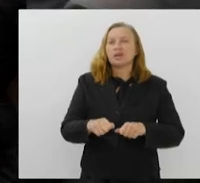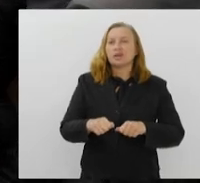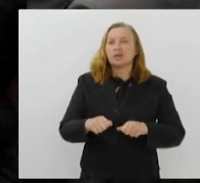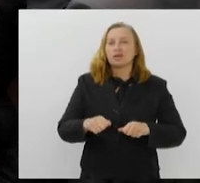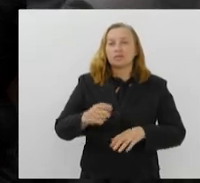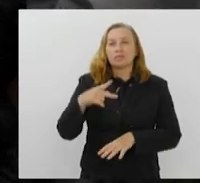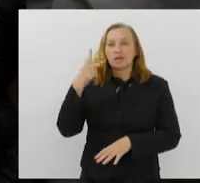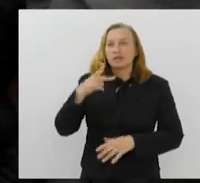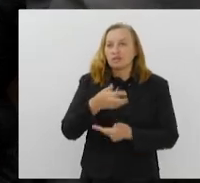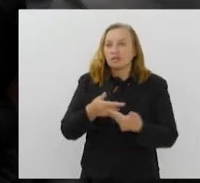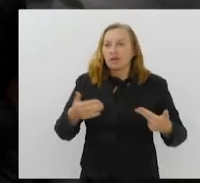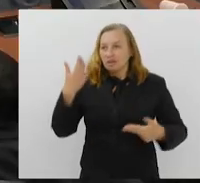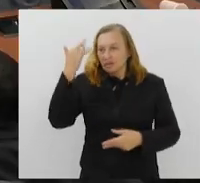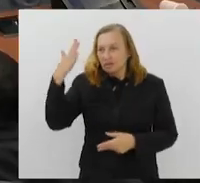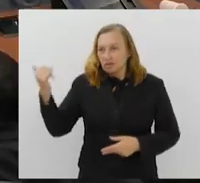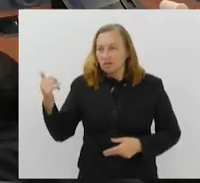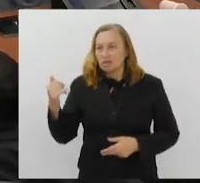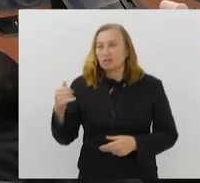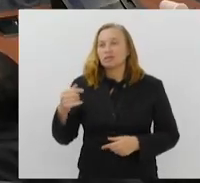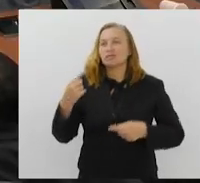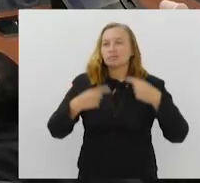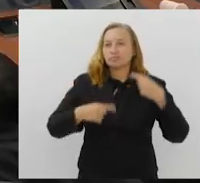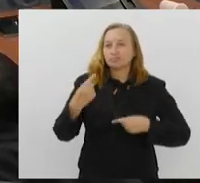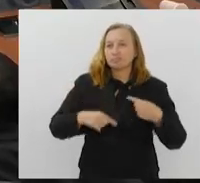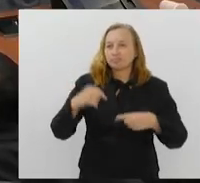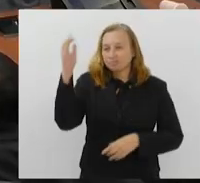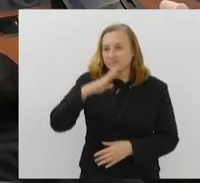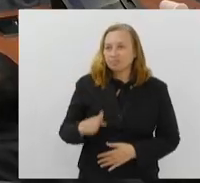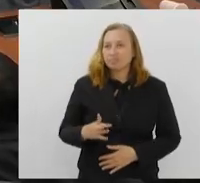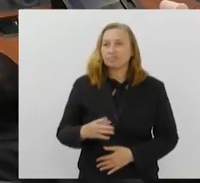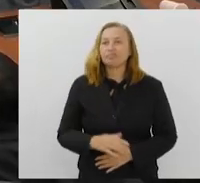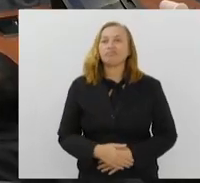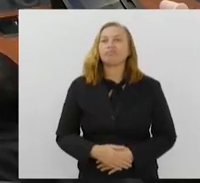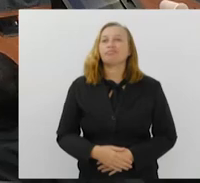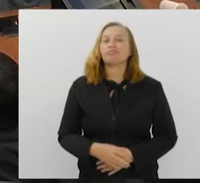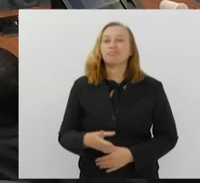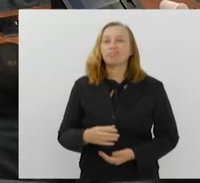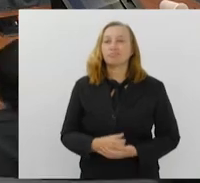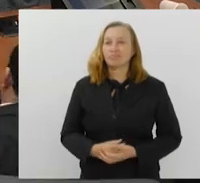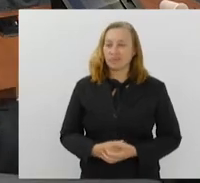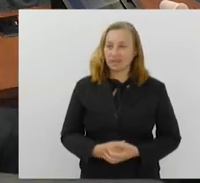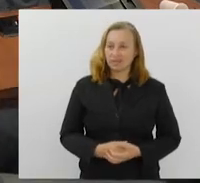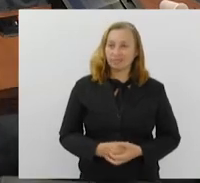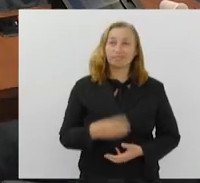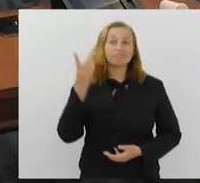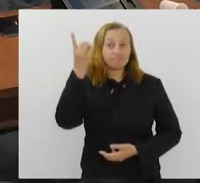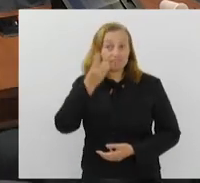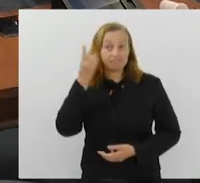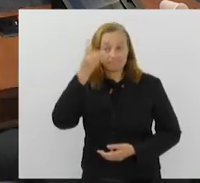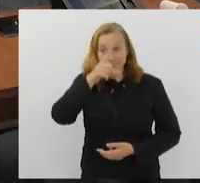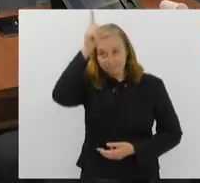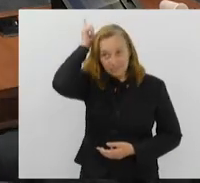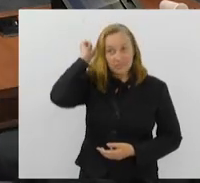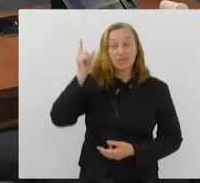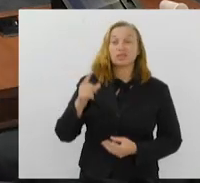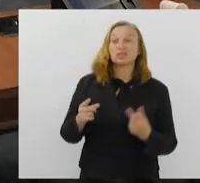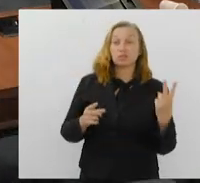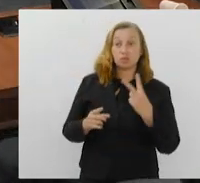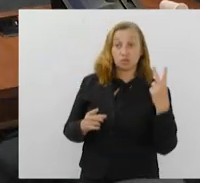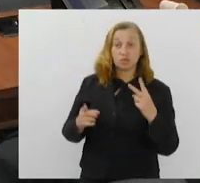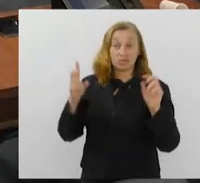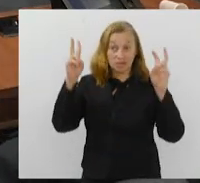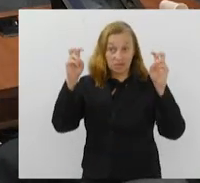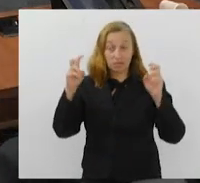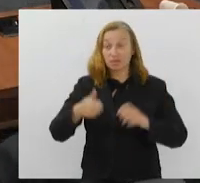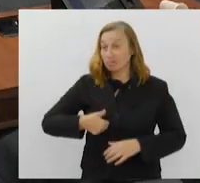brasileira. Presidente. Presidente, nosso nome... Estou escrito. Deputado. Sobre as duas questões.